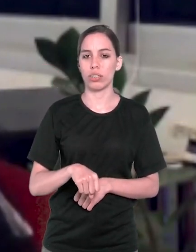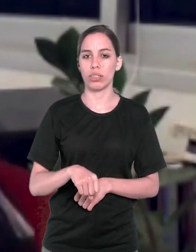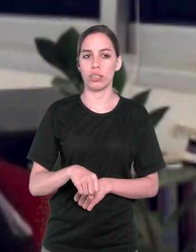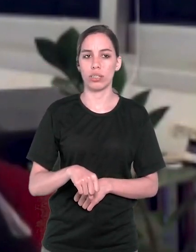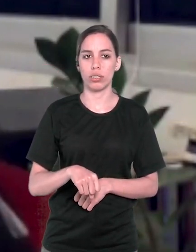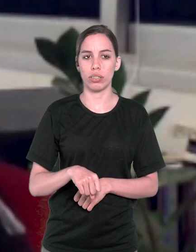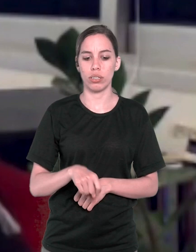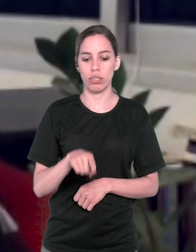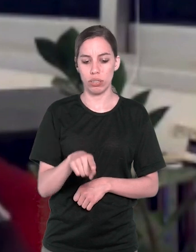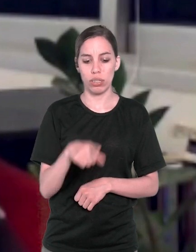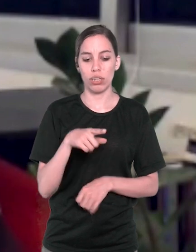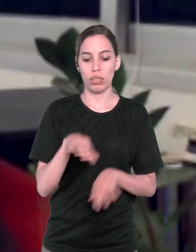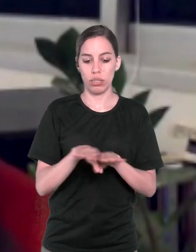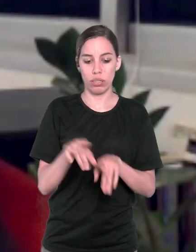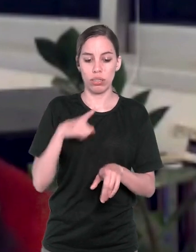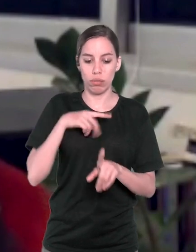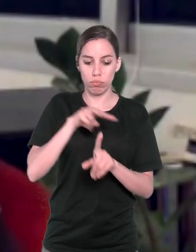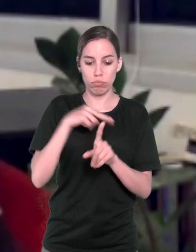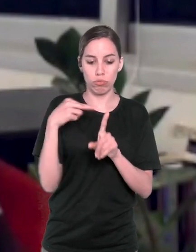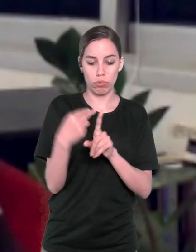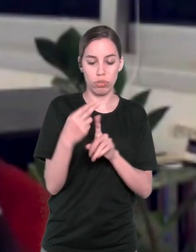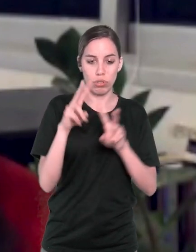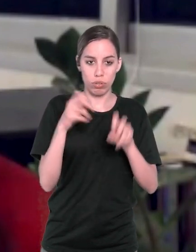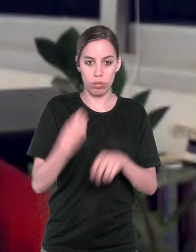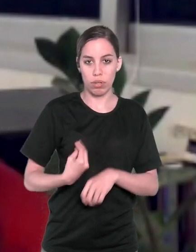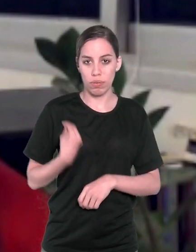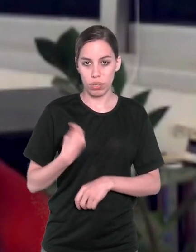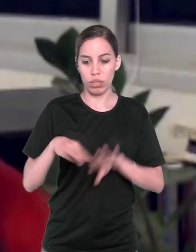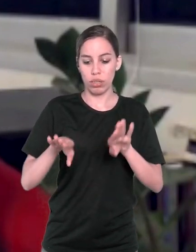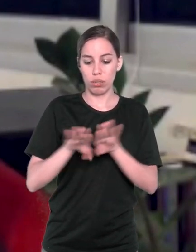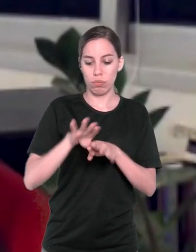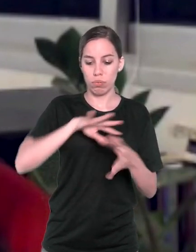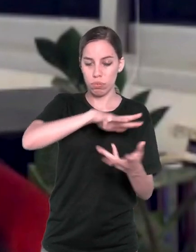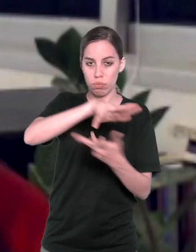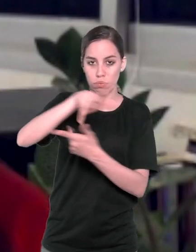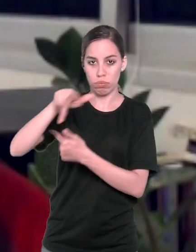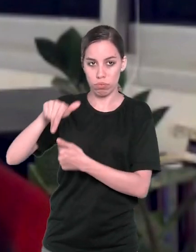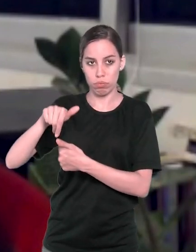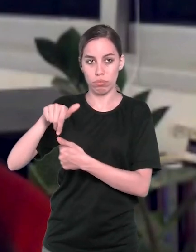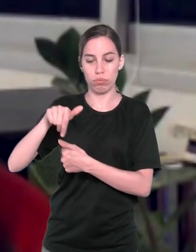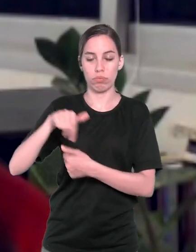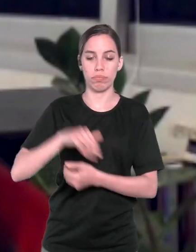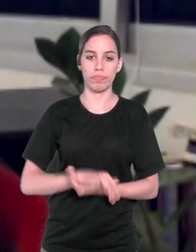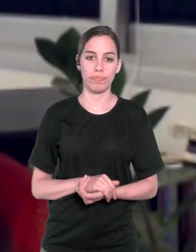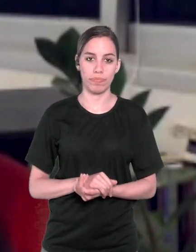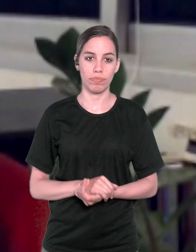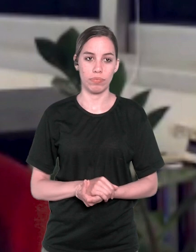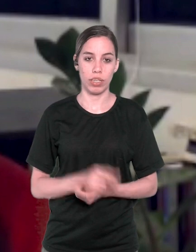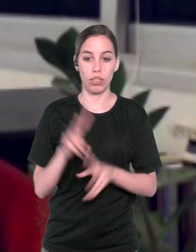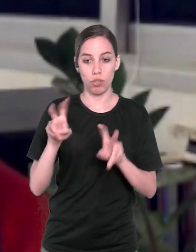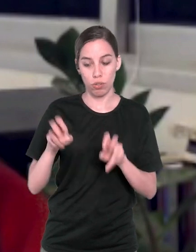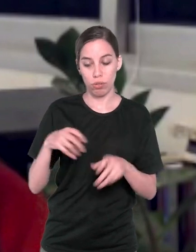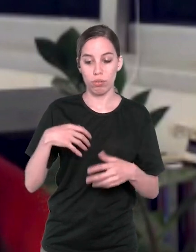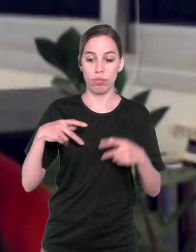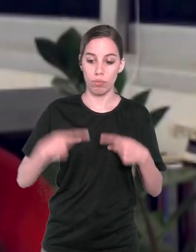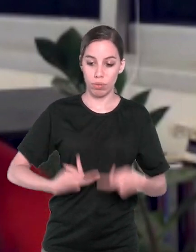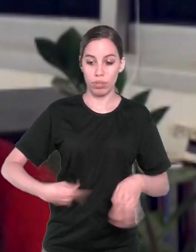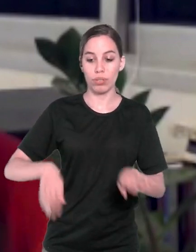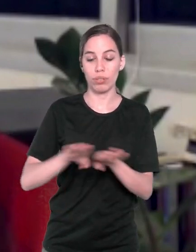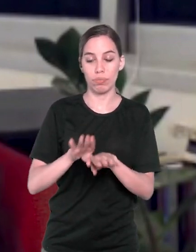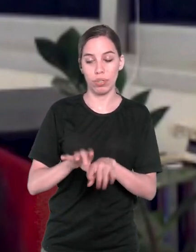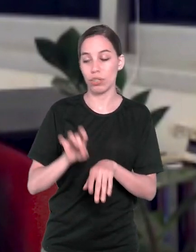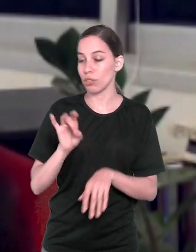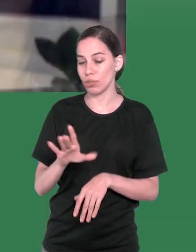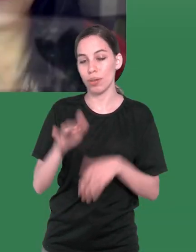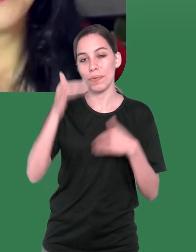ponto de vista sobre a vida, sobre o mundo e sobre os nós humanos. Então é isso. Muito